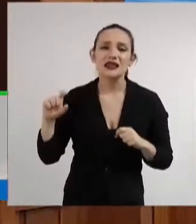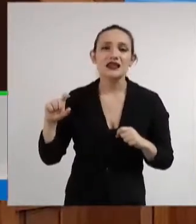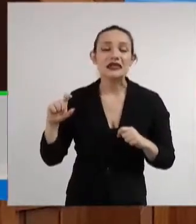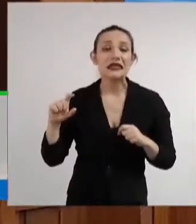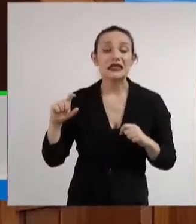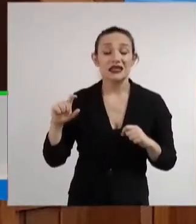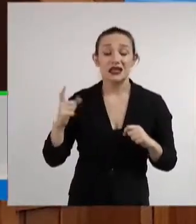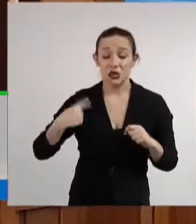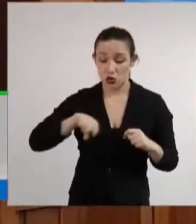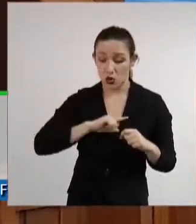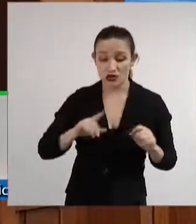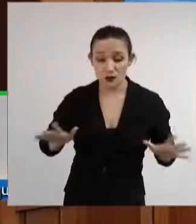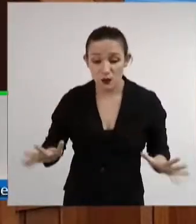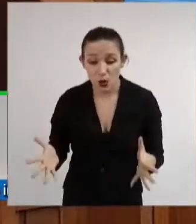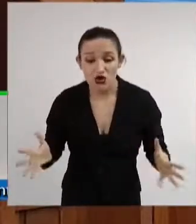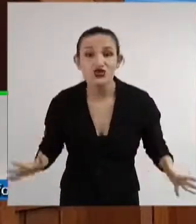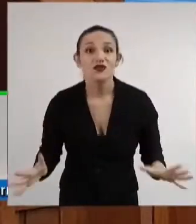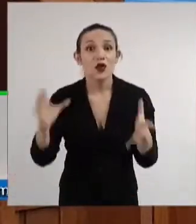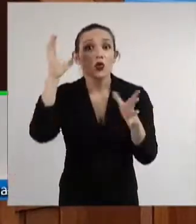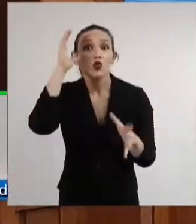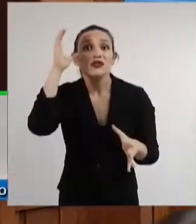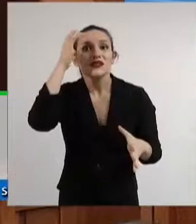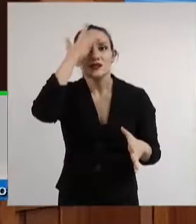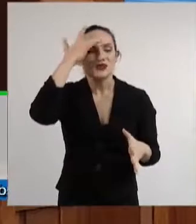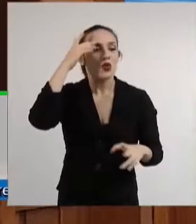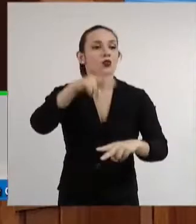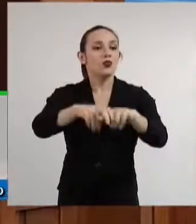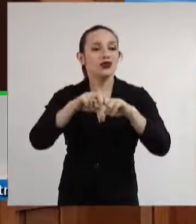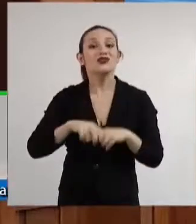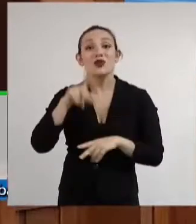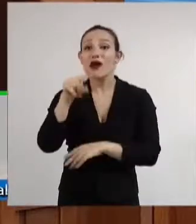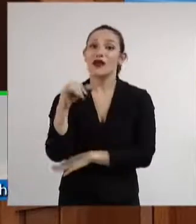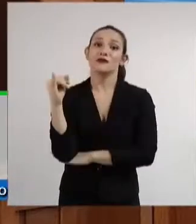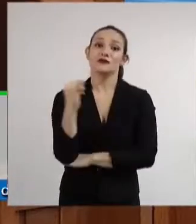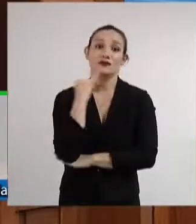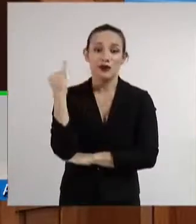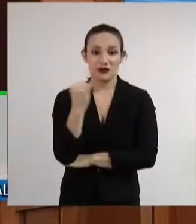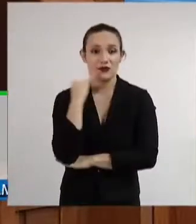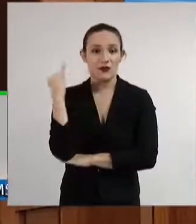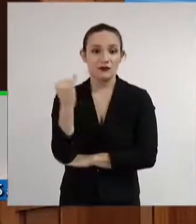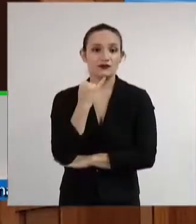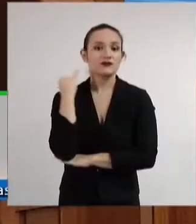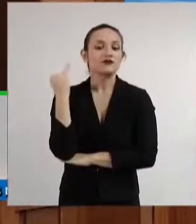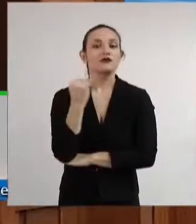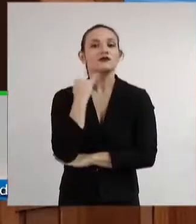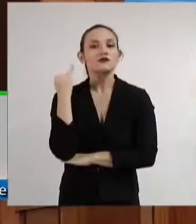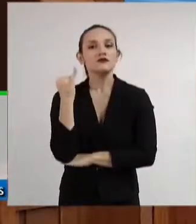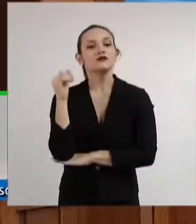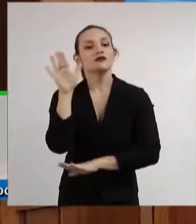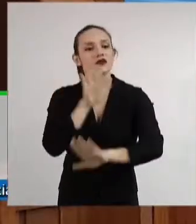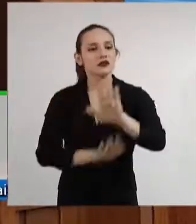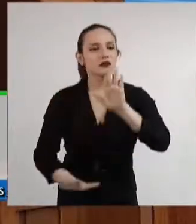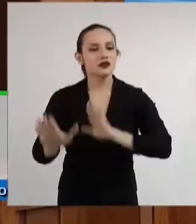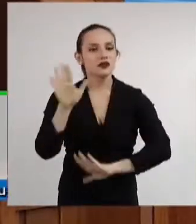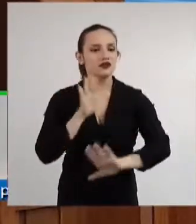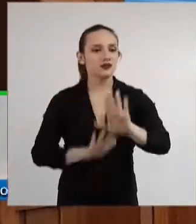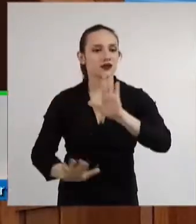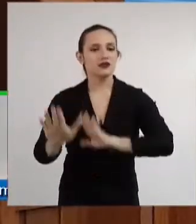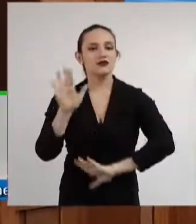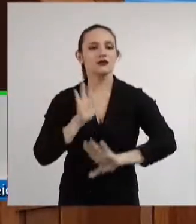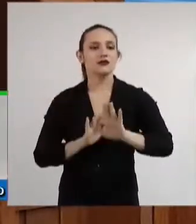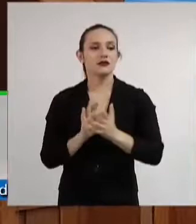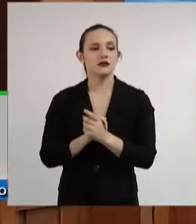mais na consciência, e aí a importância, deputado Cabomi, a importância da prevenção. Quando se fala